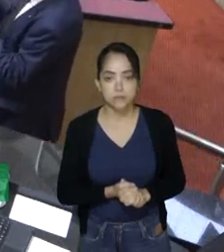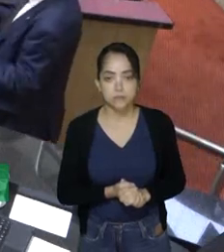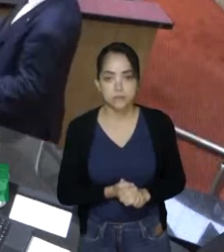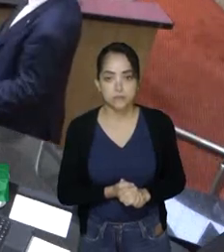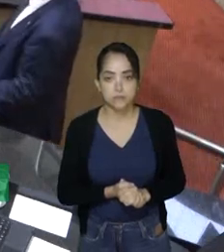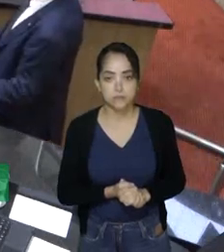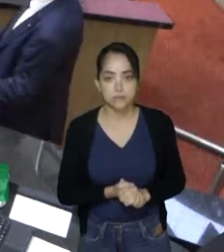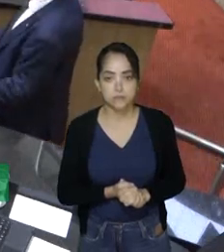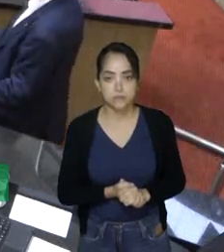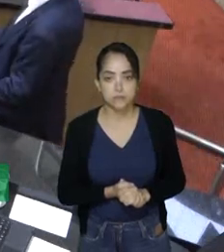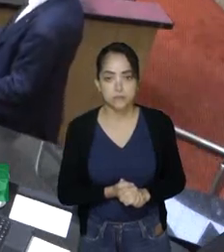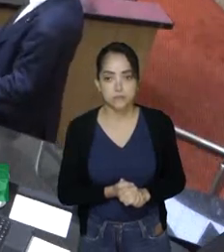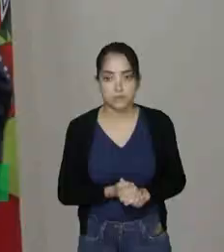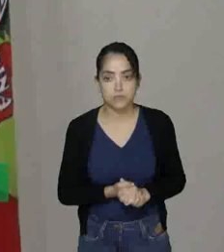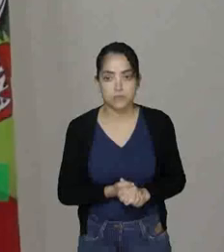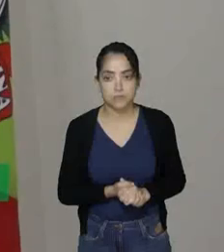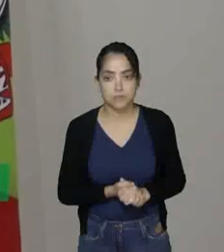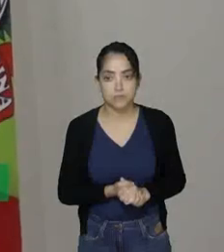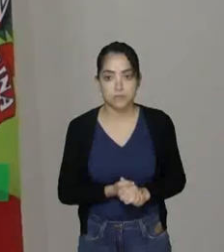deputado Ismael,